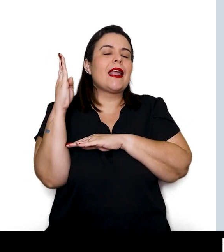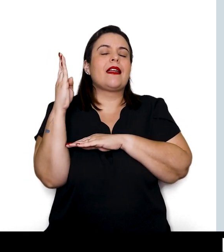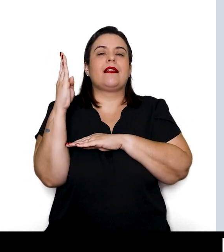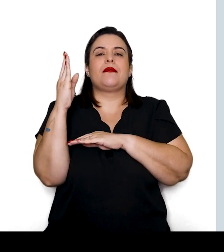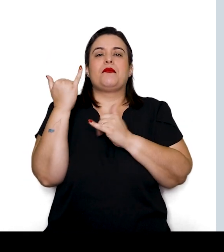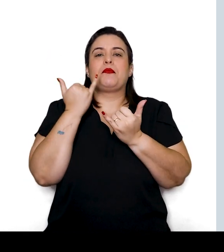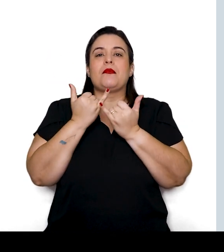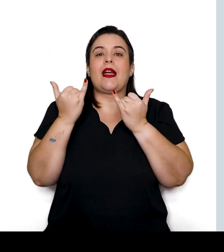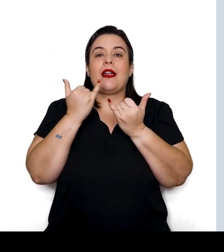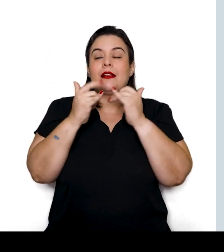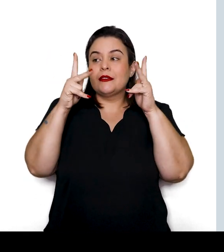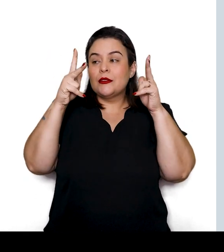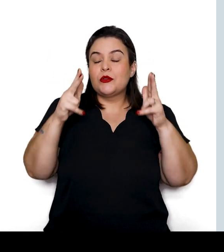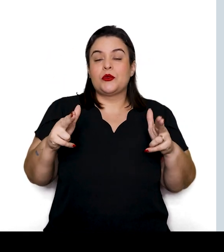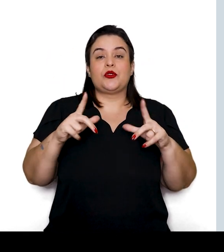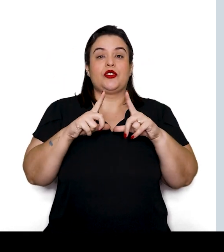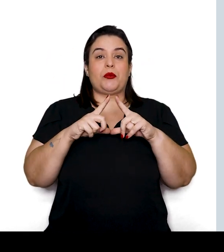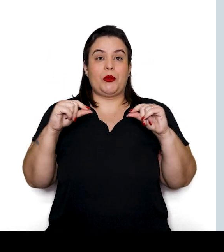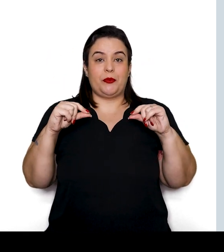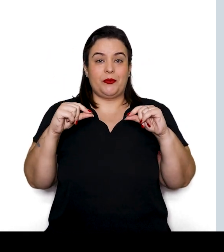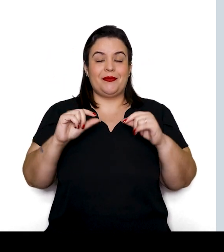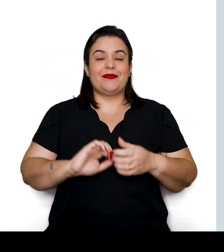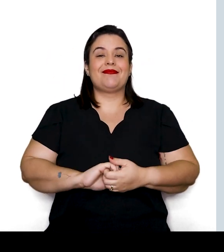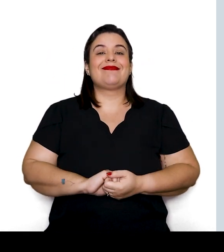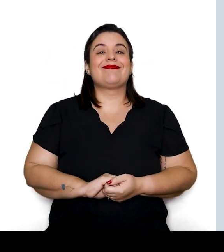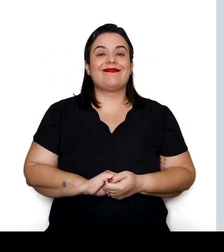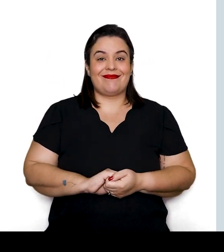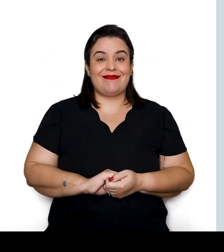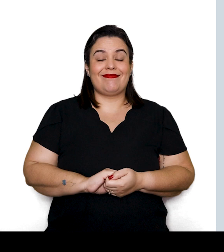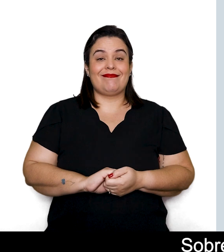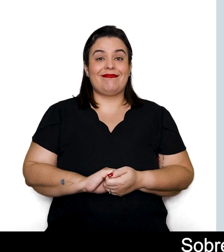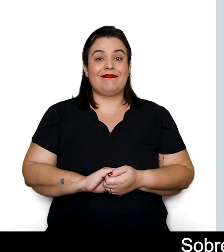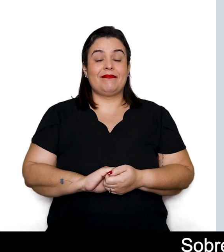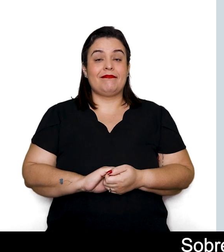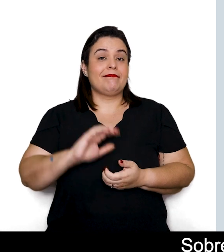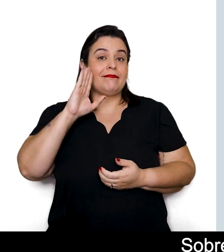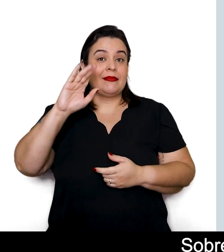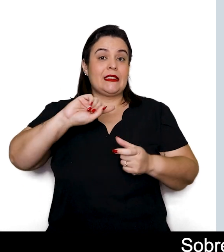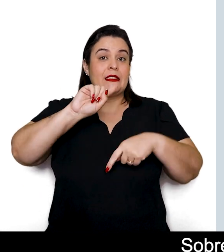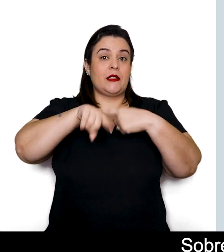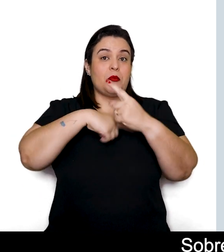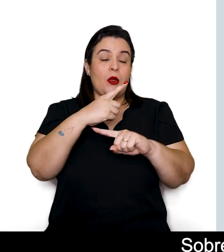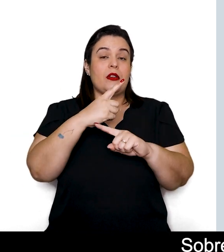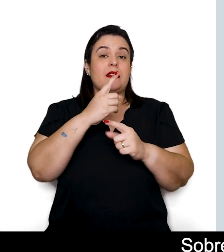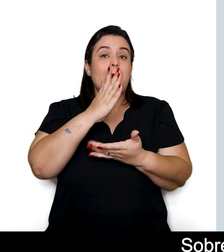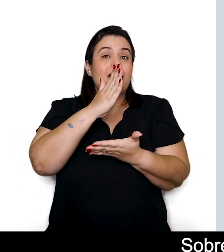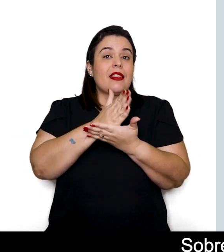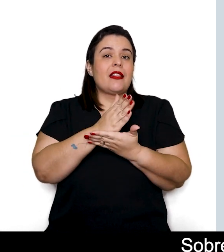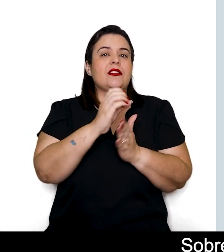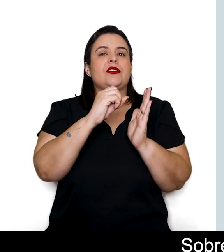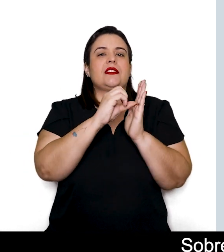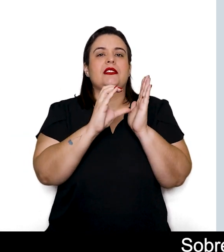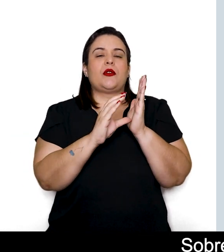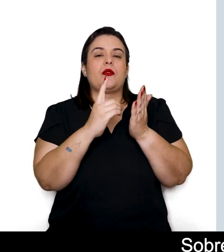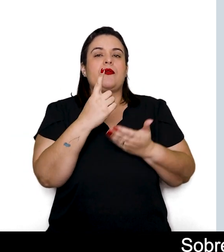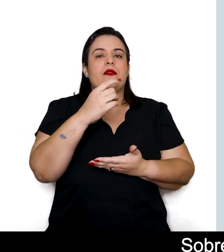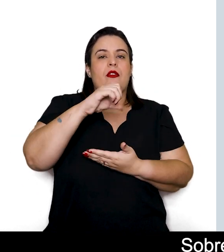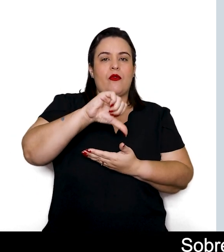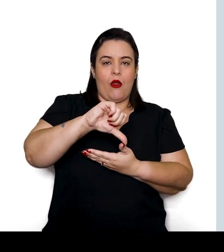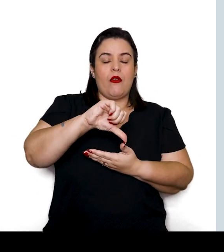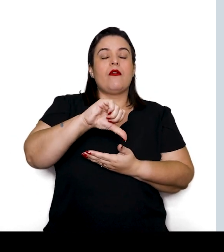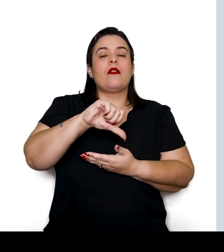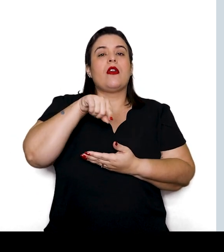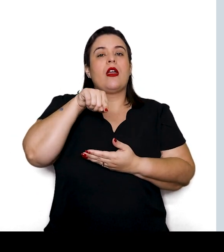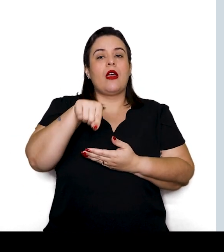ponte de madeira inspirada nas pontes dos jardins japoneses. Sobretudo a partir da segunda metade do século